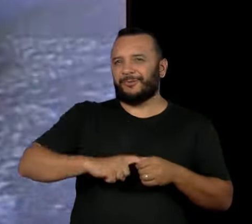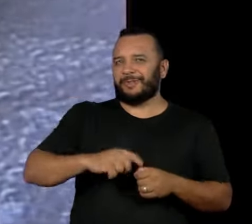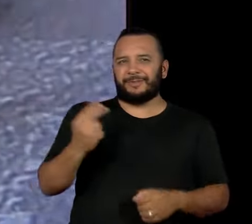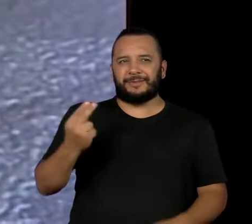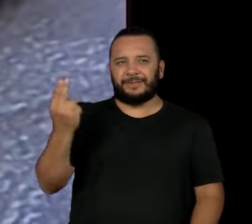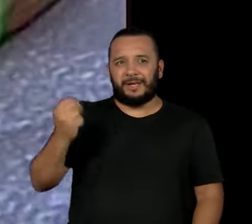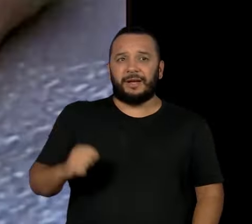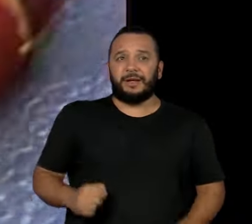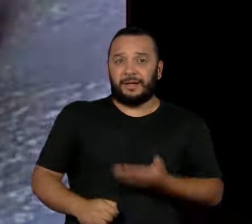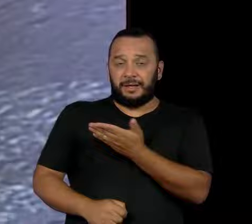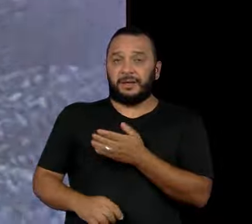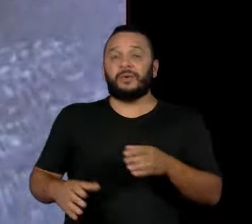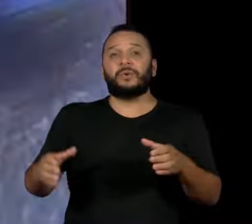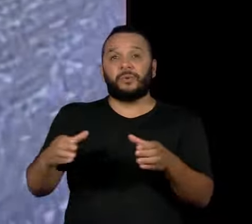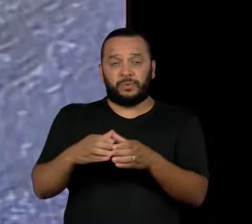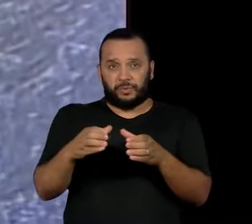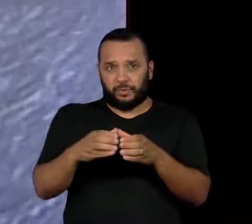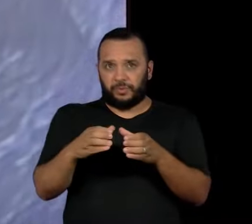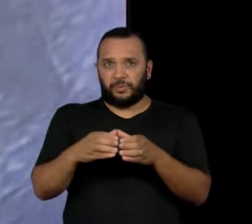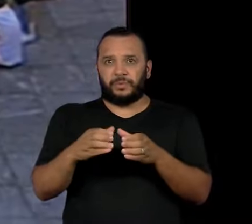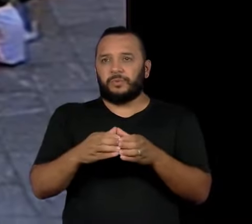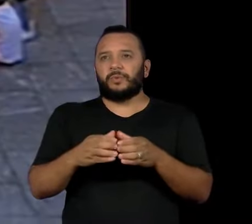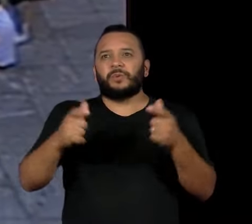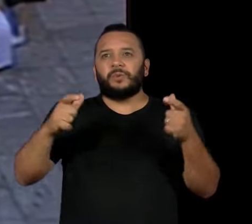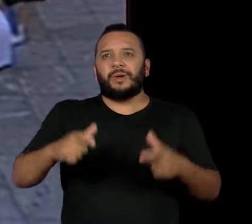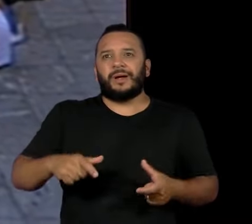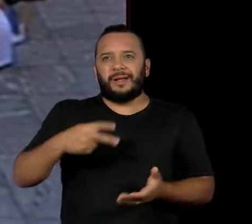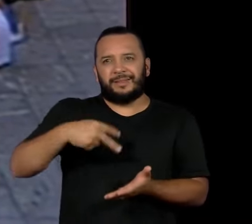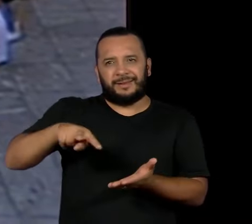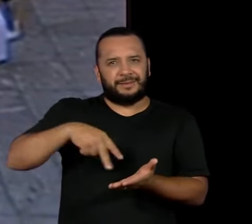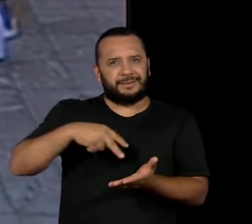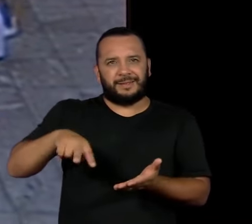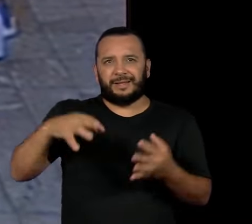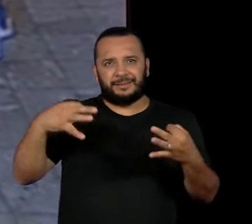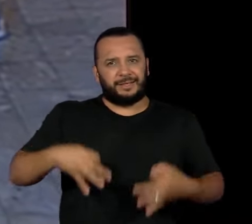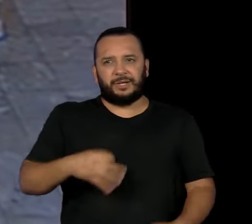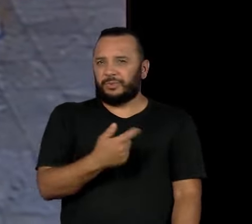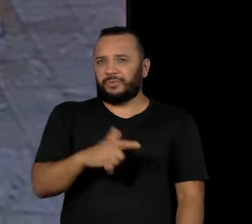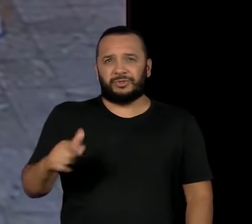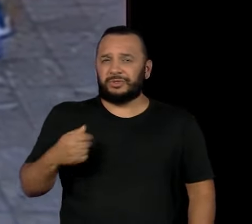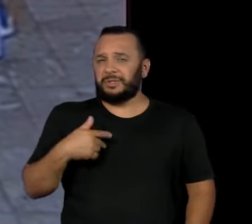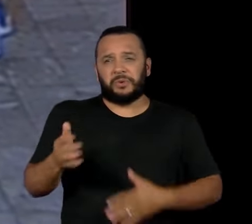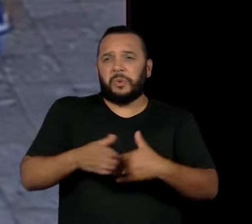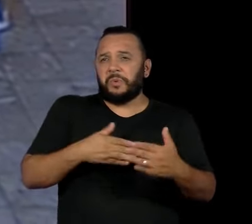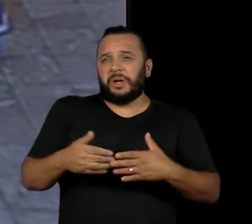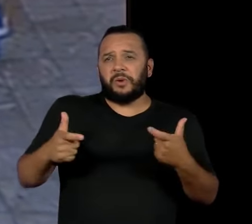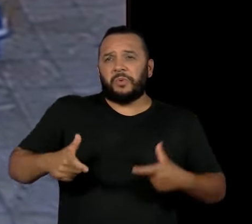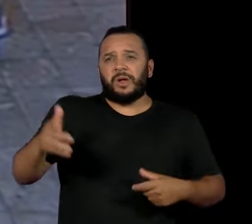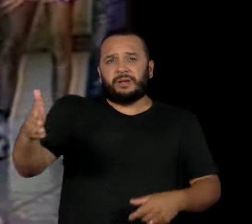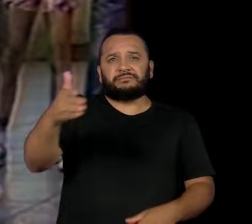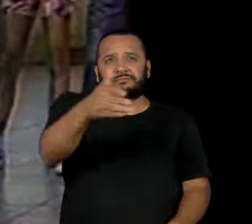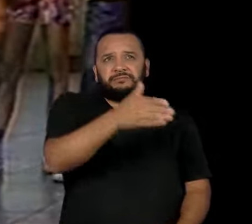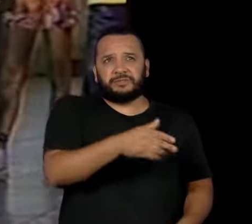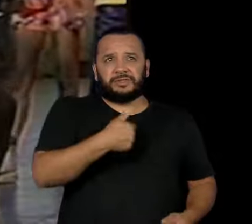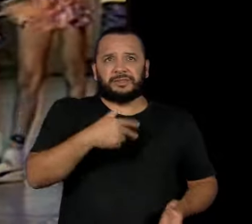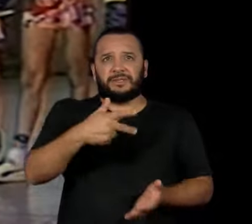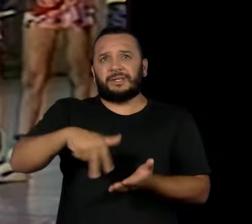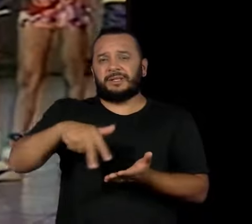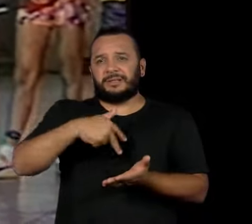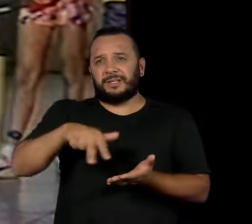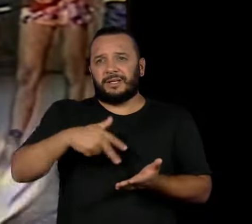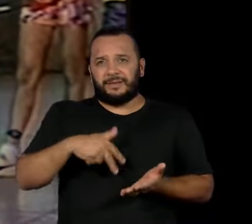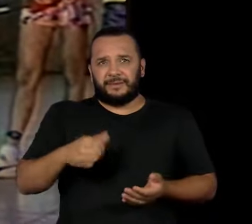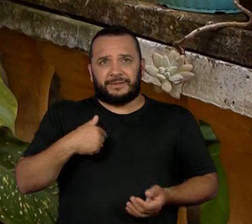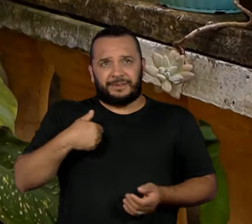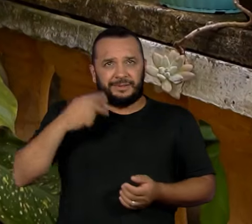Que é o grupo que nós não tínhamos lugares certos para dançar e nós dançávamos em todos os lugares que tivesse movimento em São Paulo.